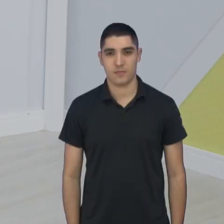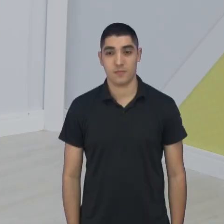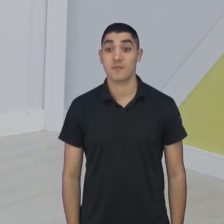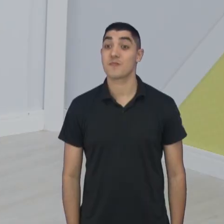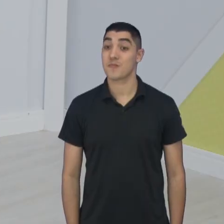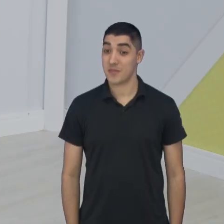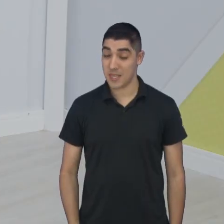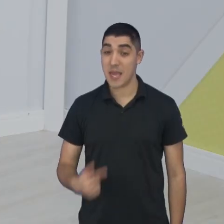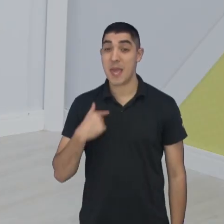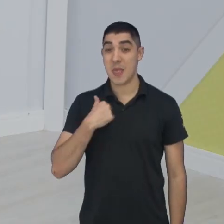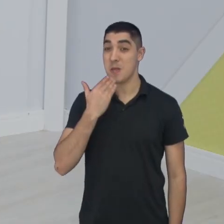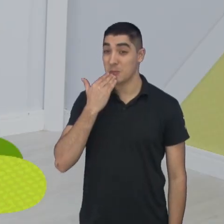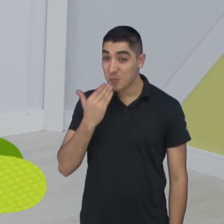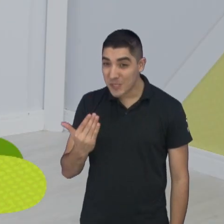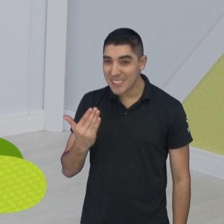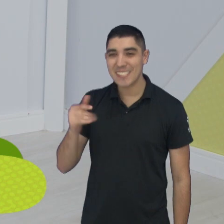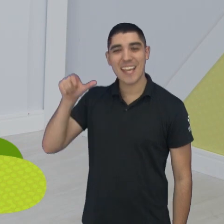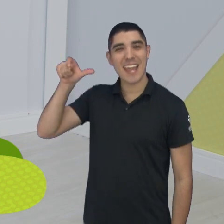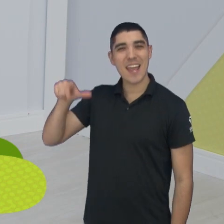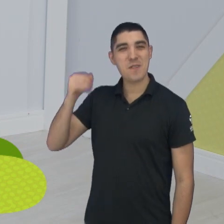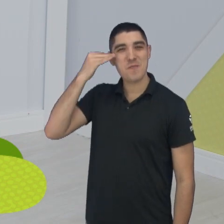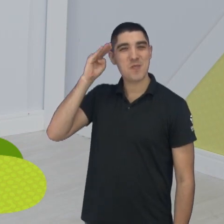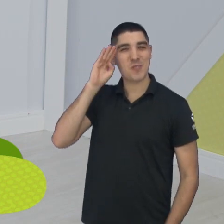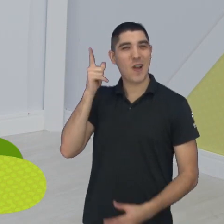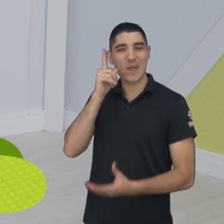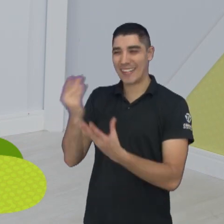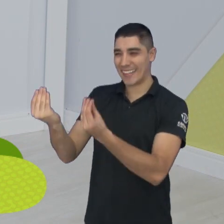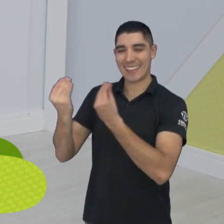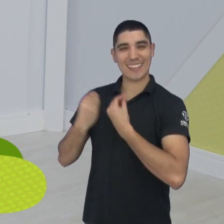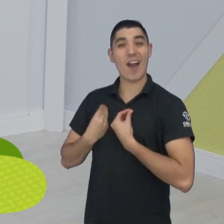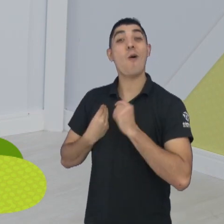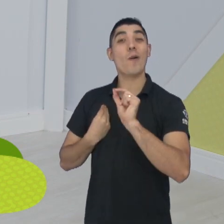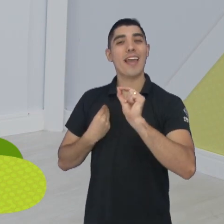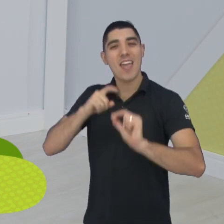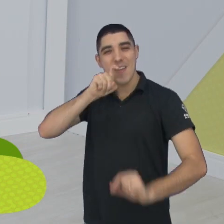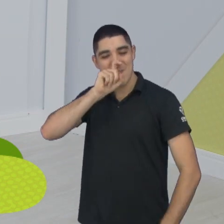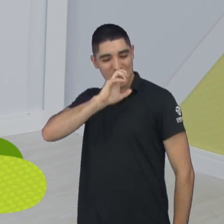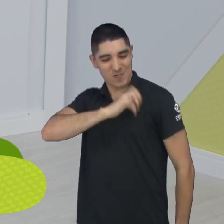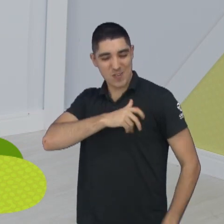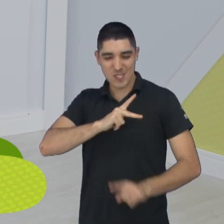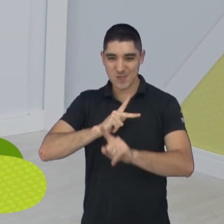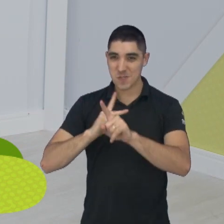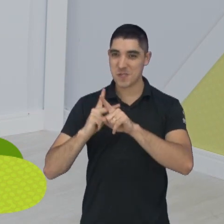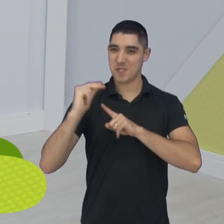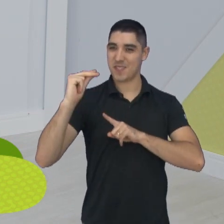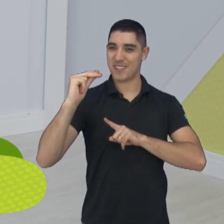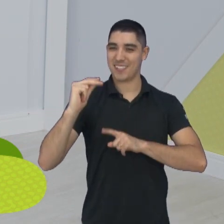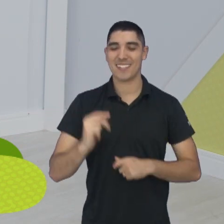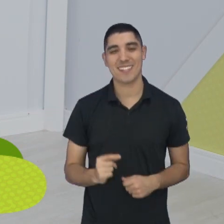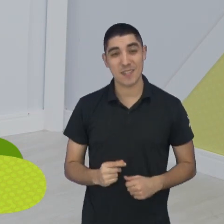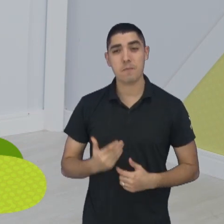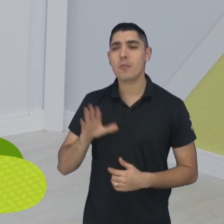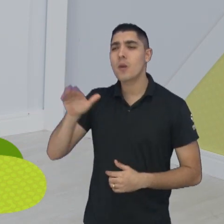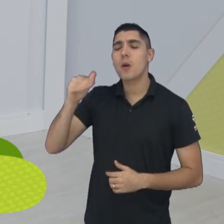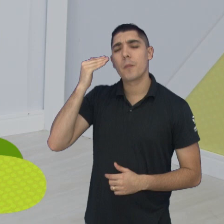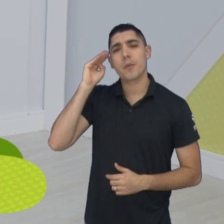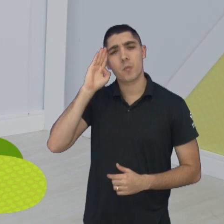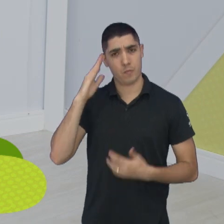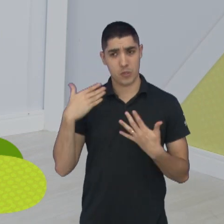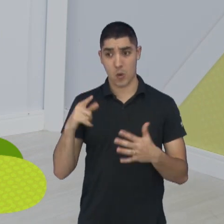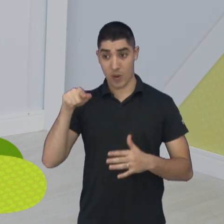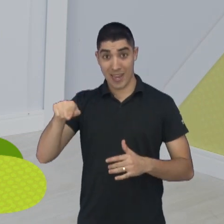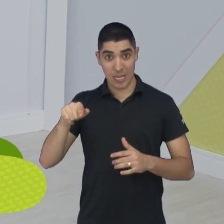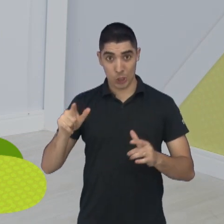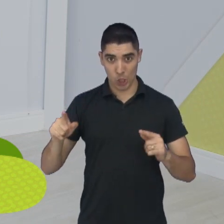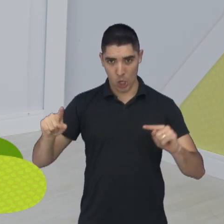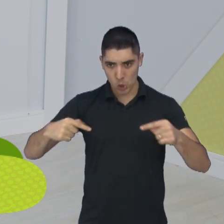Eu pedi e ele trouxe a vitória da Águia, o nosso querido Bruno Castilho. Brunão, o jogo não teve, assim, grandes oportunidades,